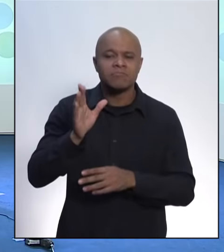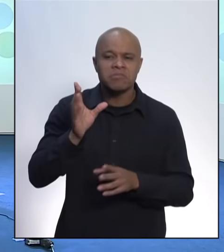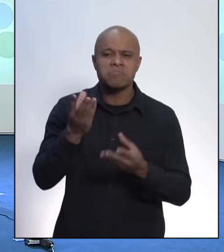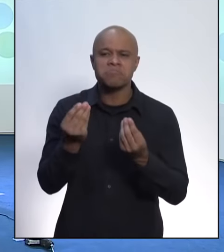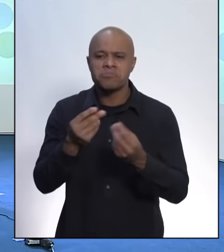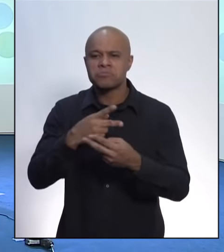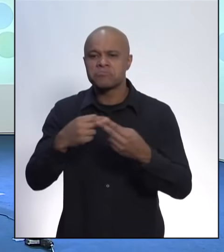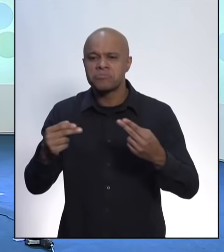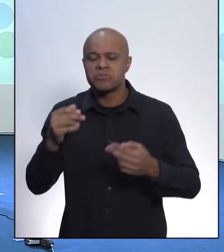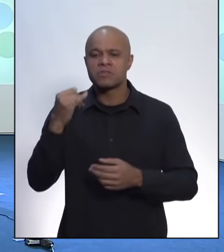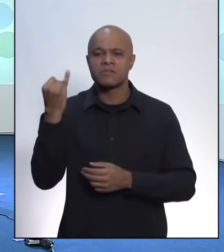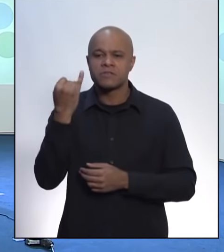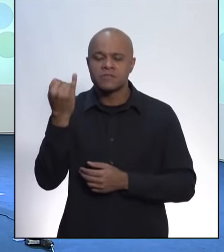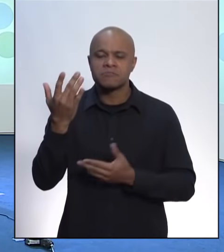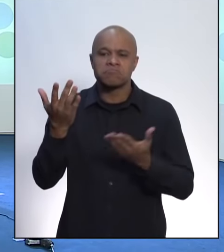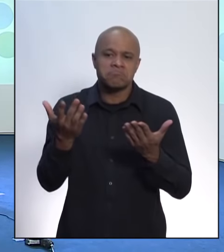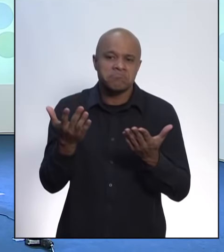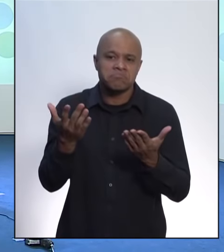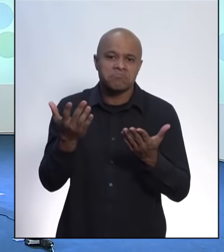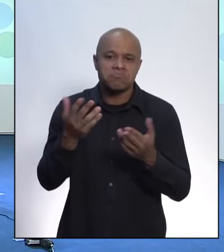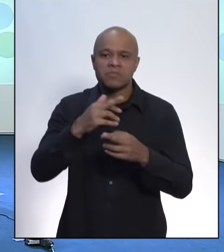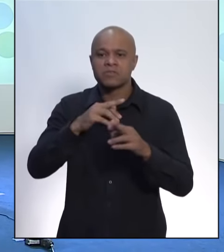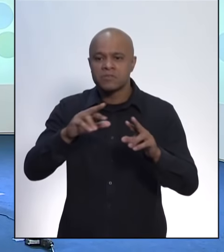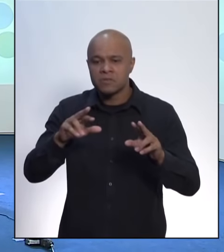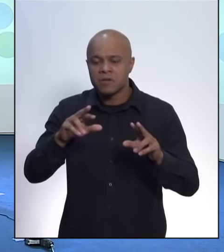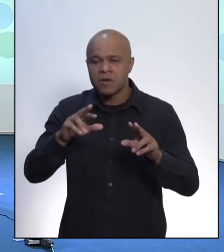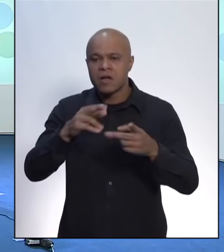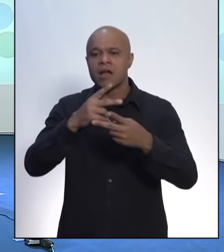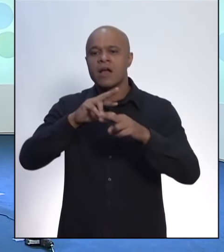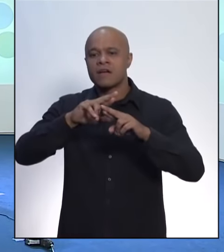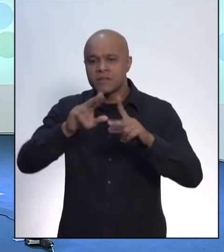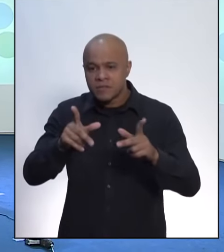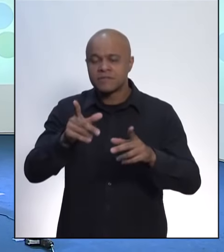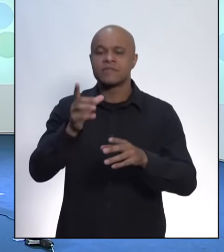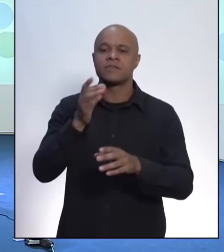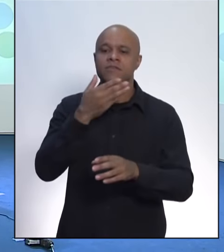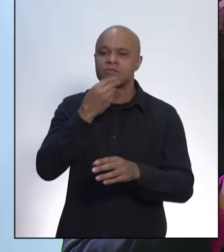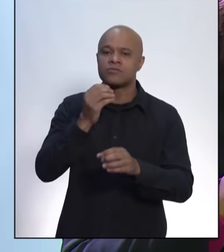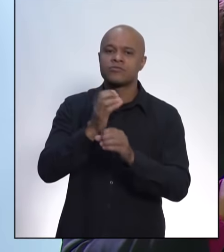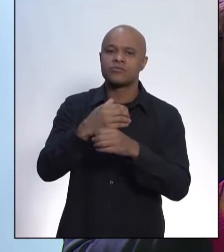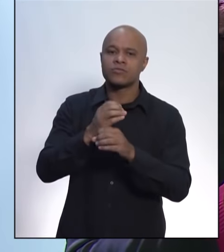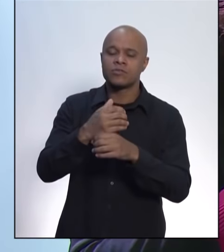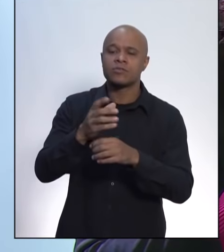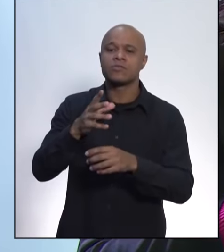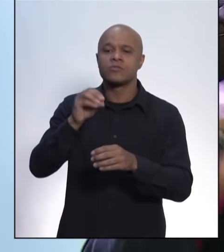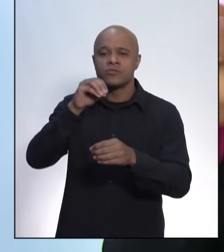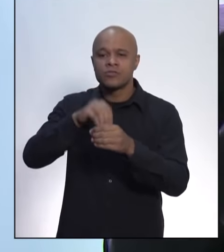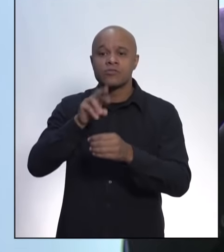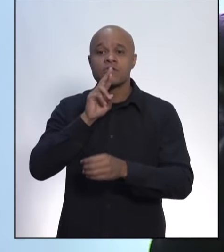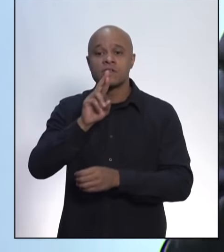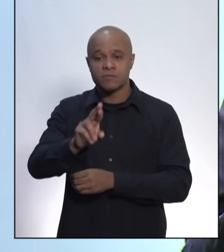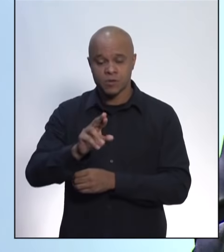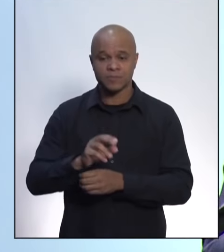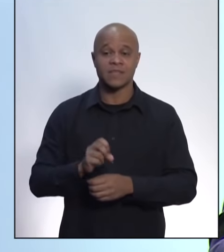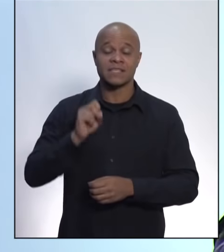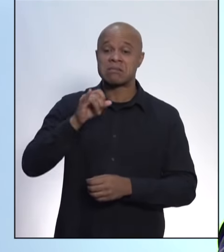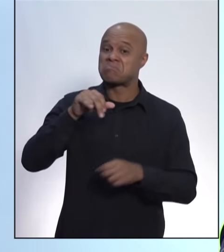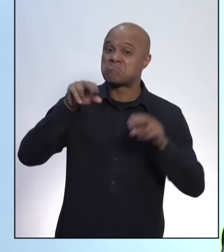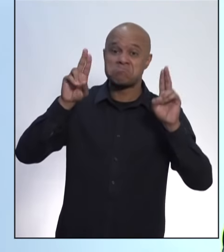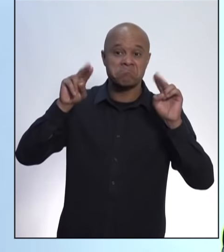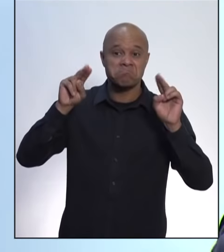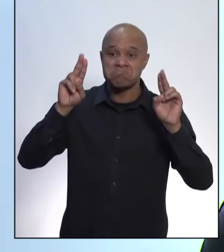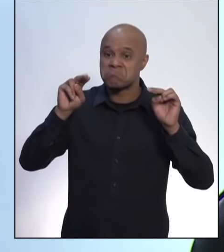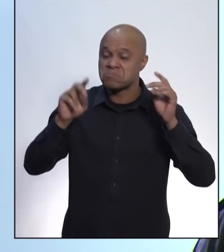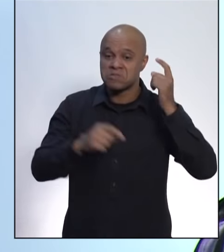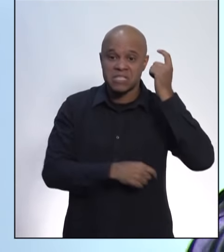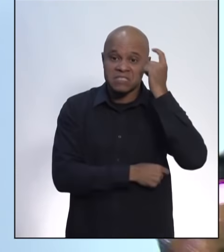de cientistas você já pensou sobre isso oi e essa errado quero ver a resposta de vocês lá se vocês nunca